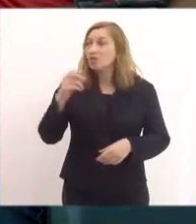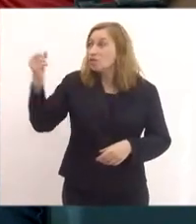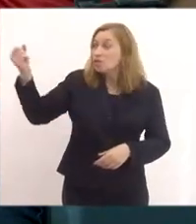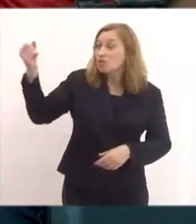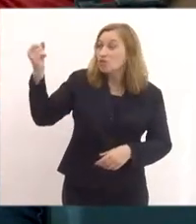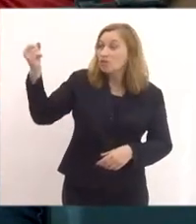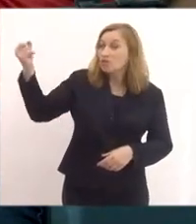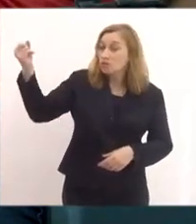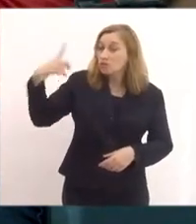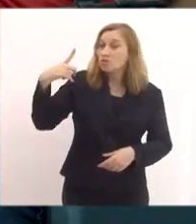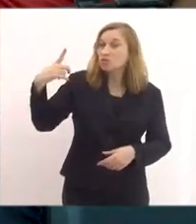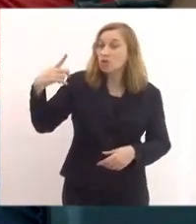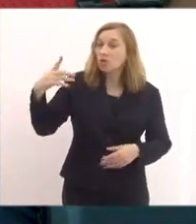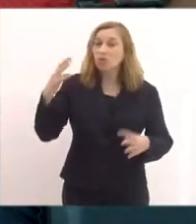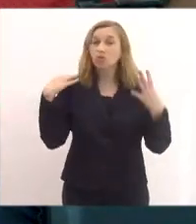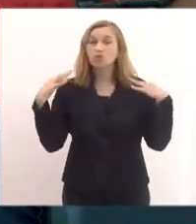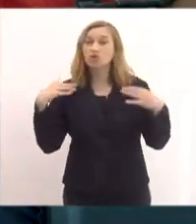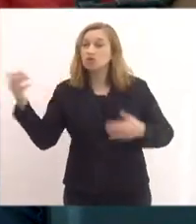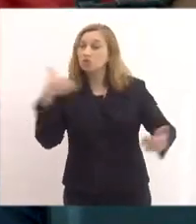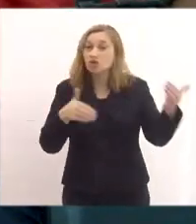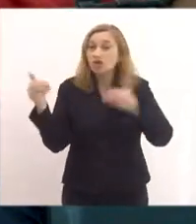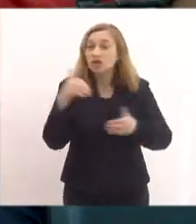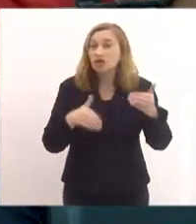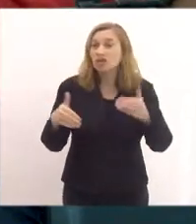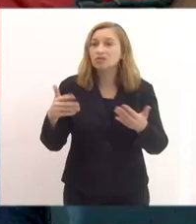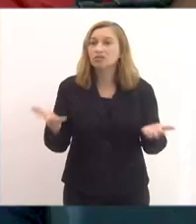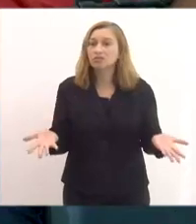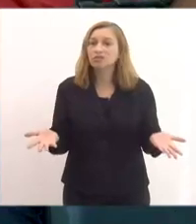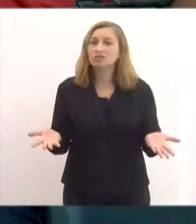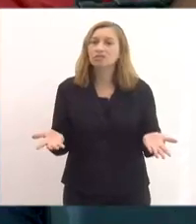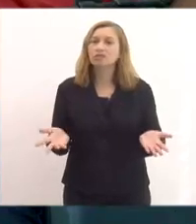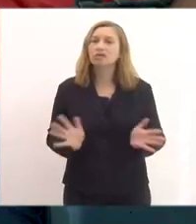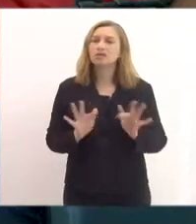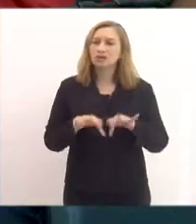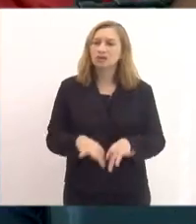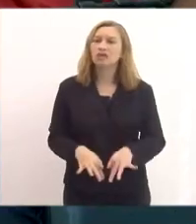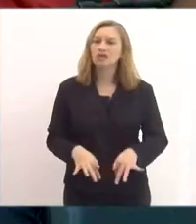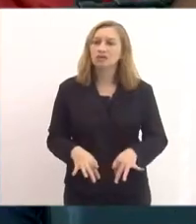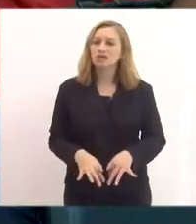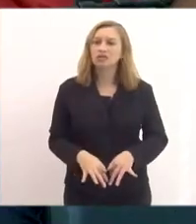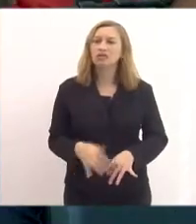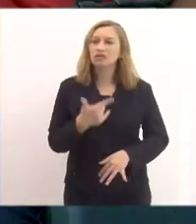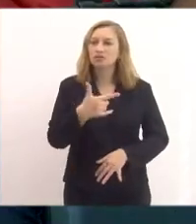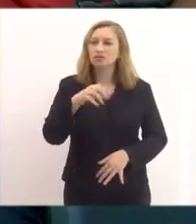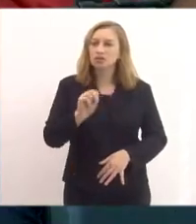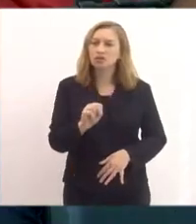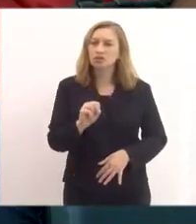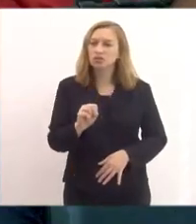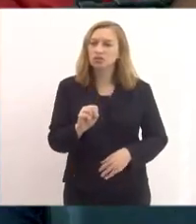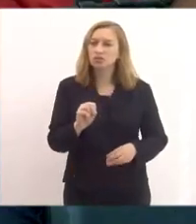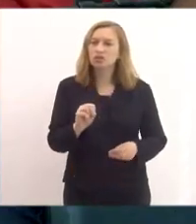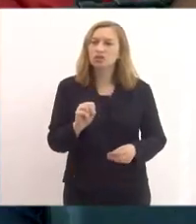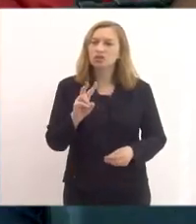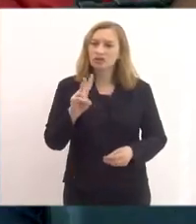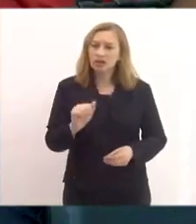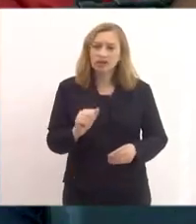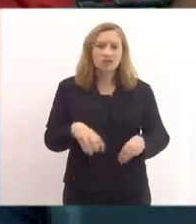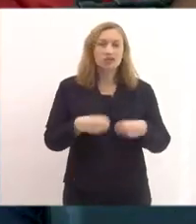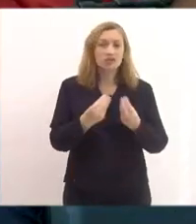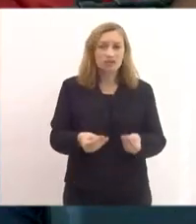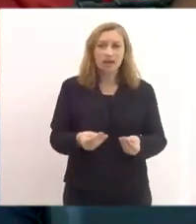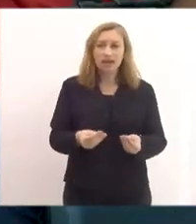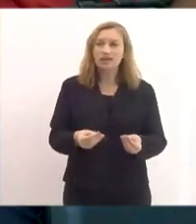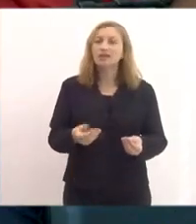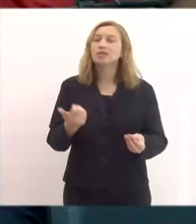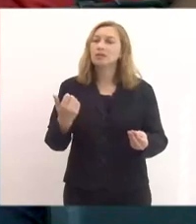tudo acalmando, o turismo chegando. Então, por fim, eu queria finalizar dessa forma. As 28 vagas não estão sendo dadas. Elas têm que ser preenchidas, já